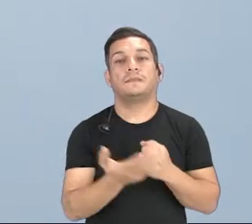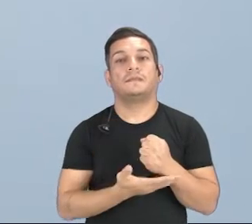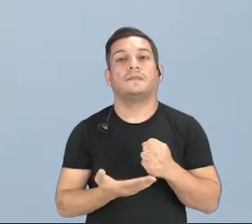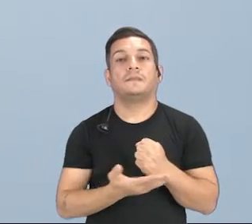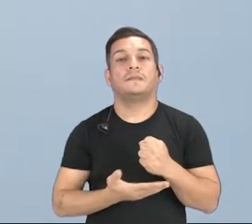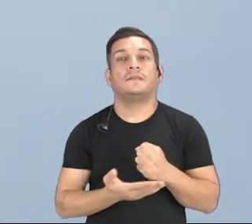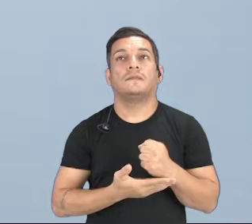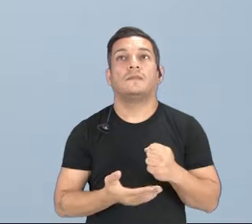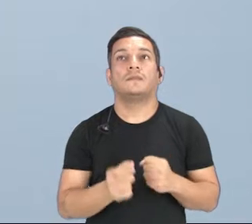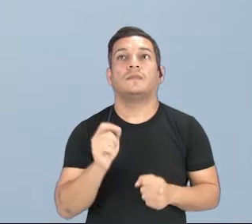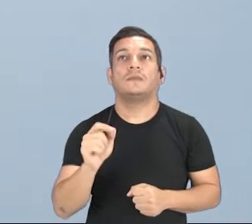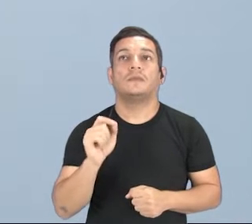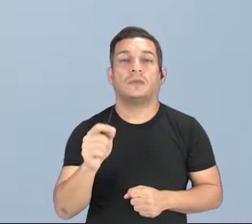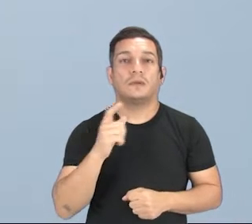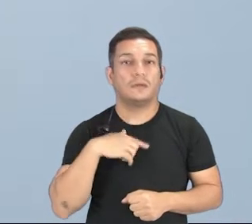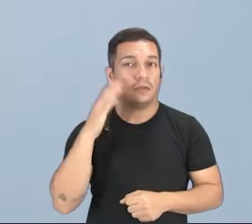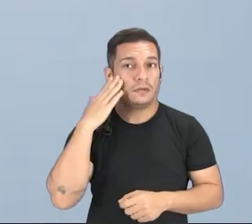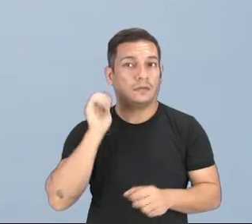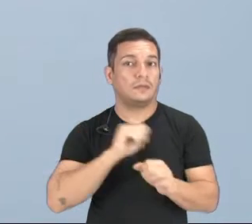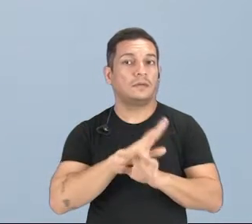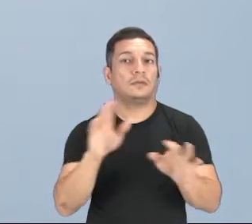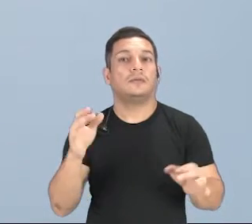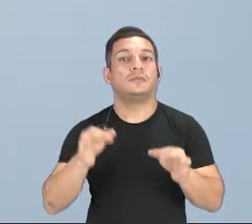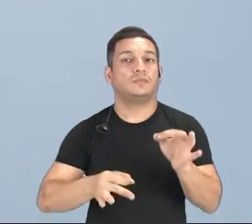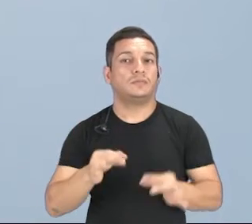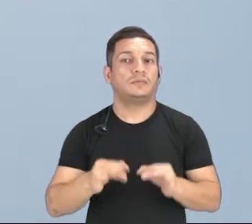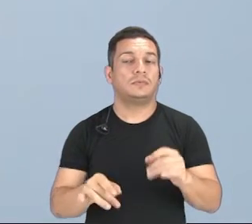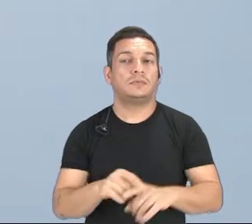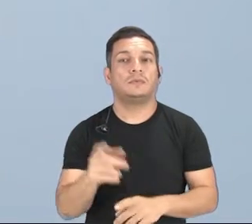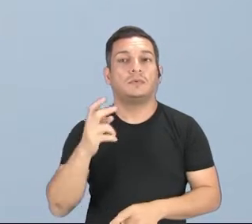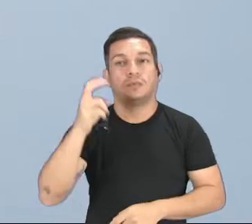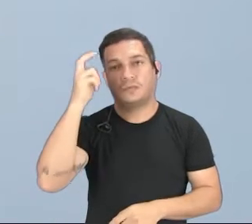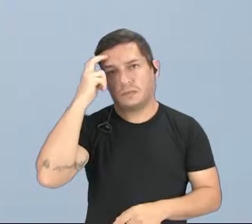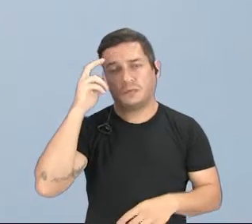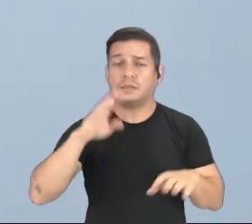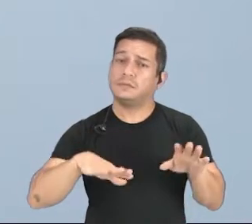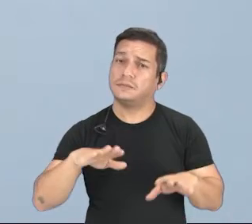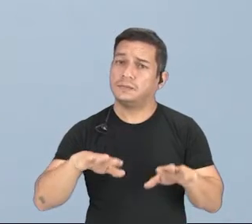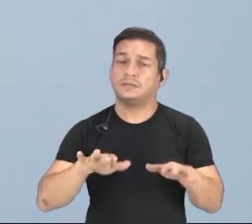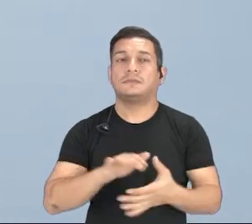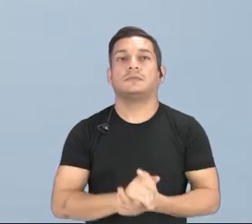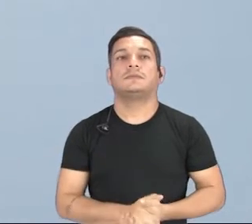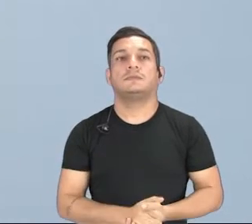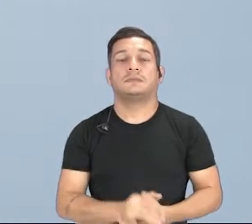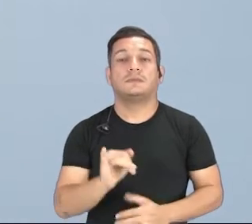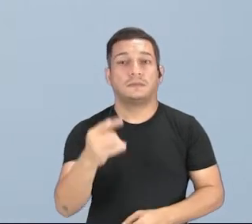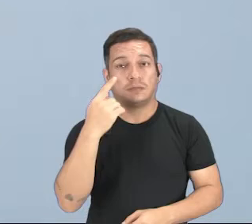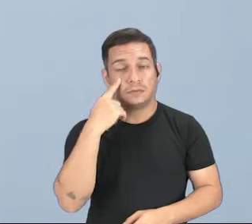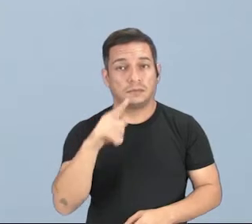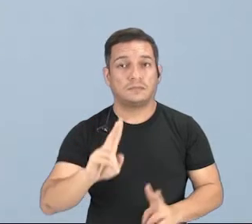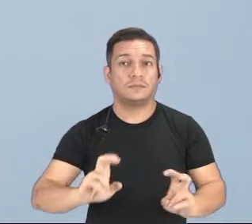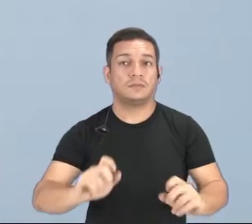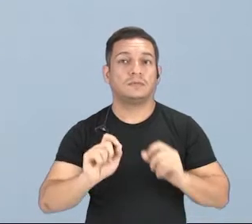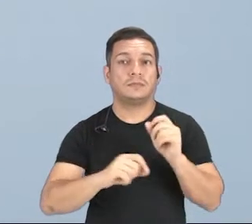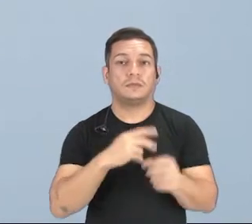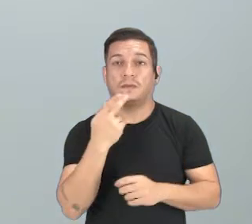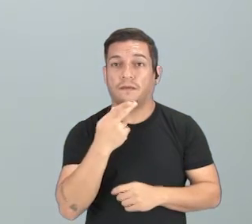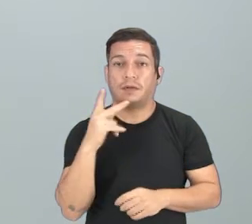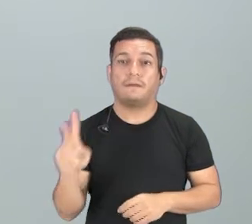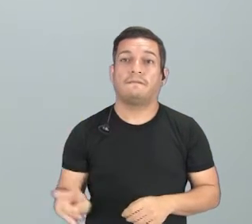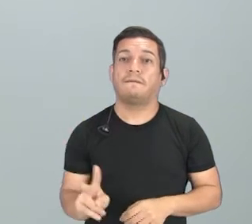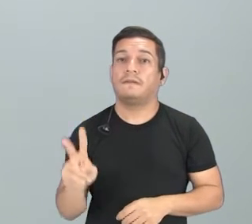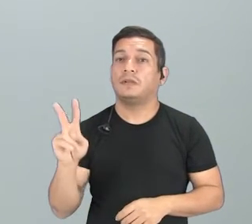acordo com entendimentos jurídicos e culturais, muitas vezes. Se vocês perceberam, quando eu falei